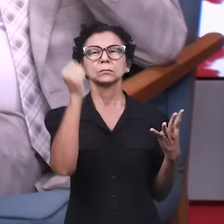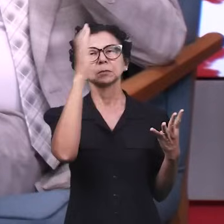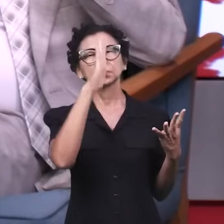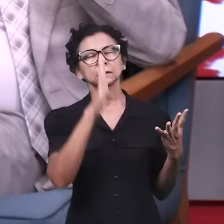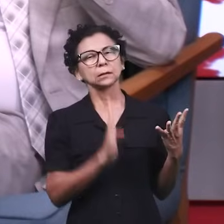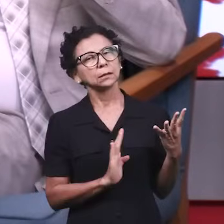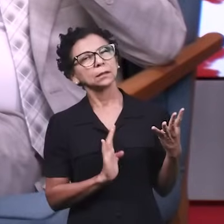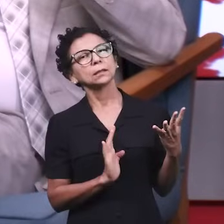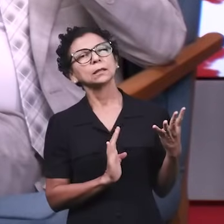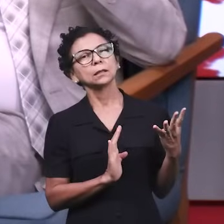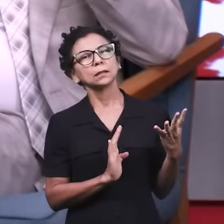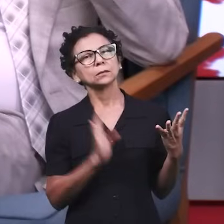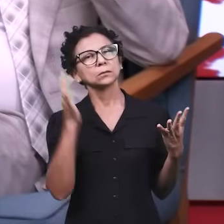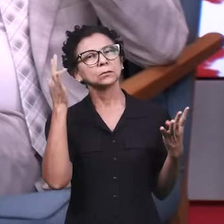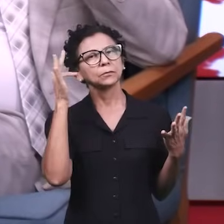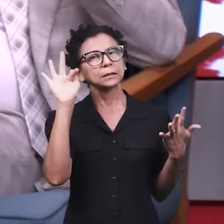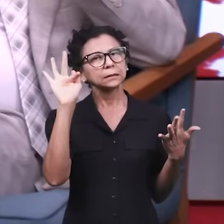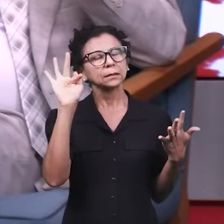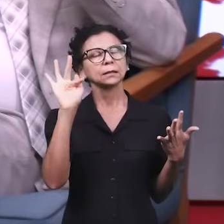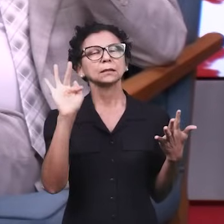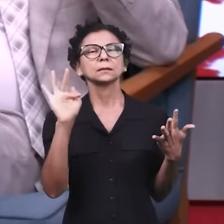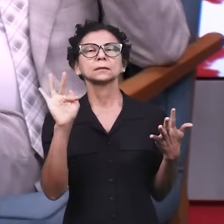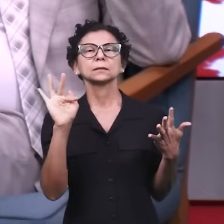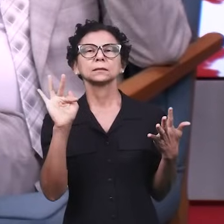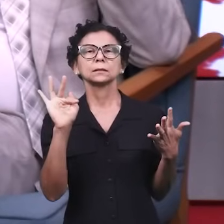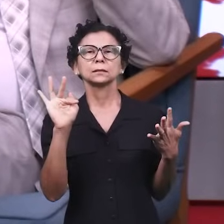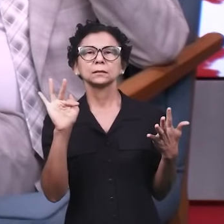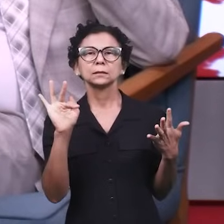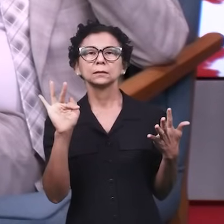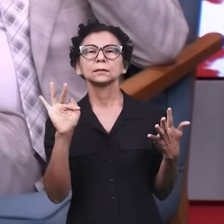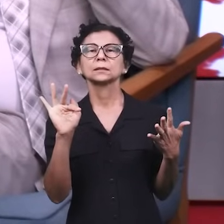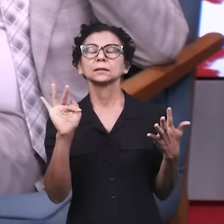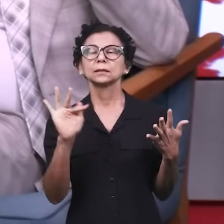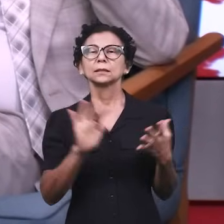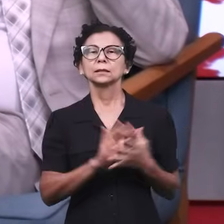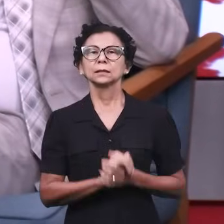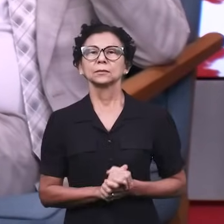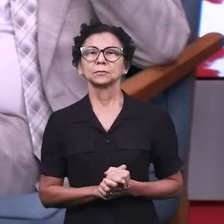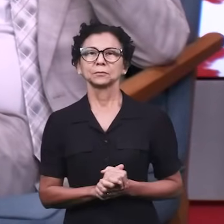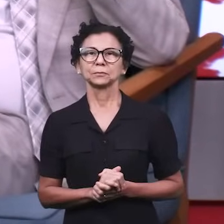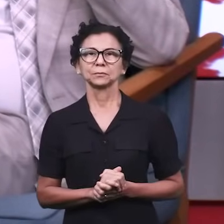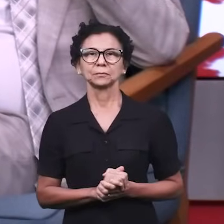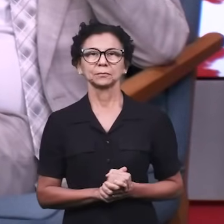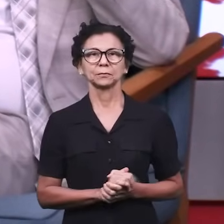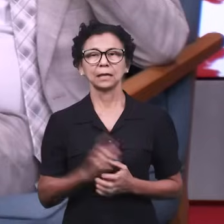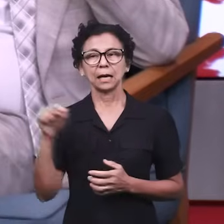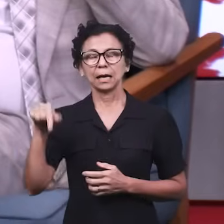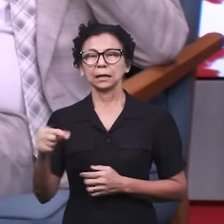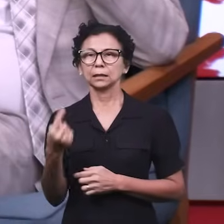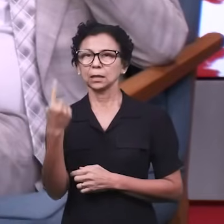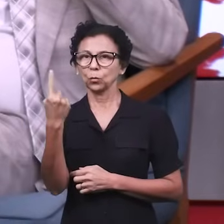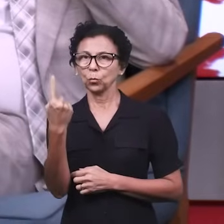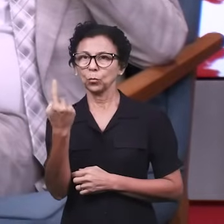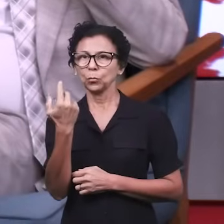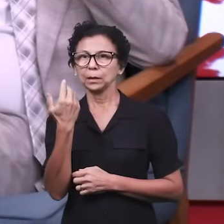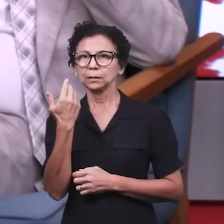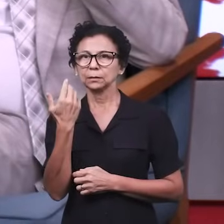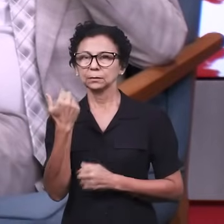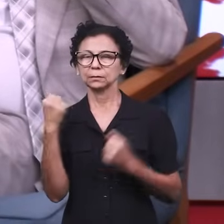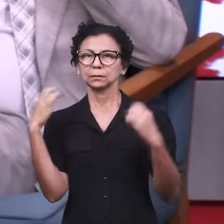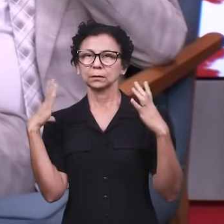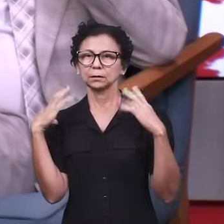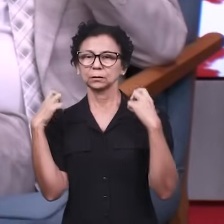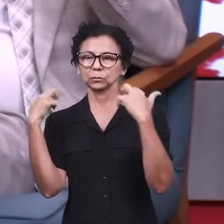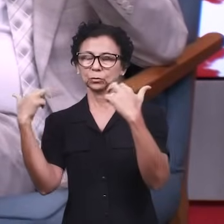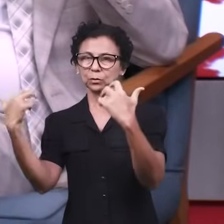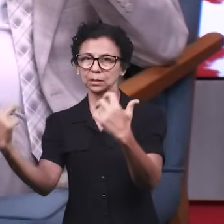espanhóis, brasileiros, franceses. A língua que estava falando ali dentro, uma só, a língua dos